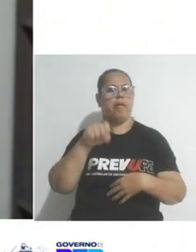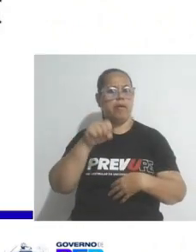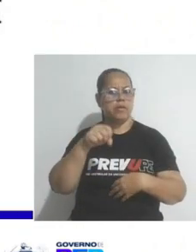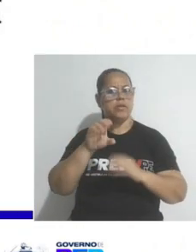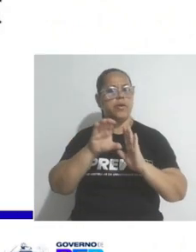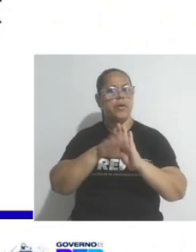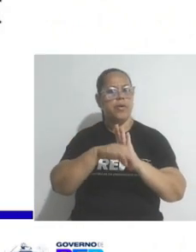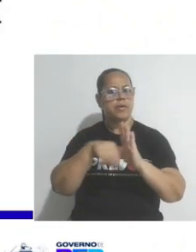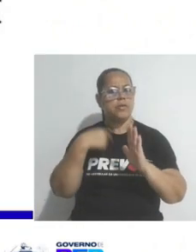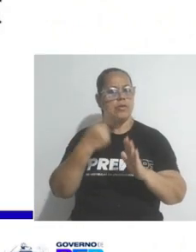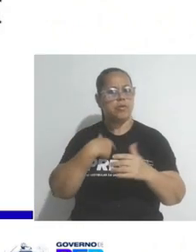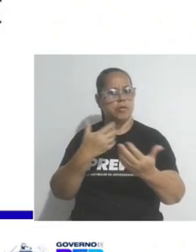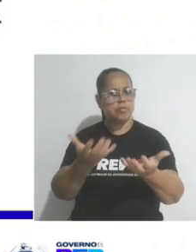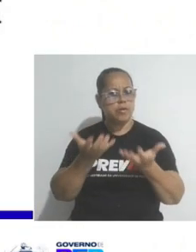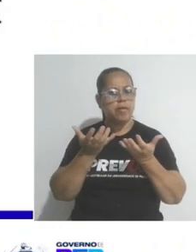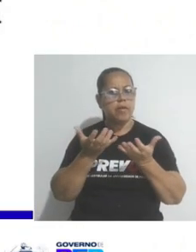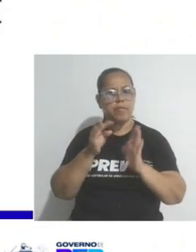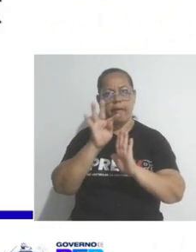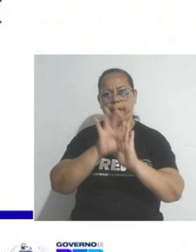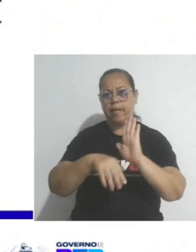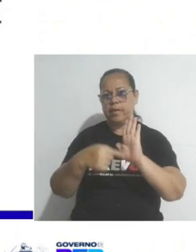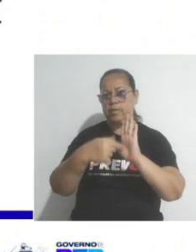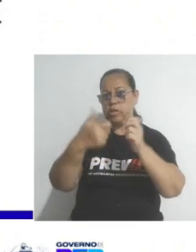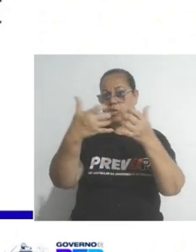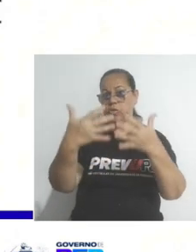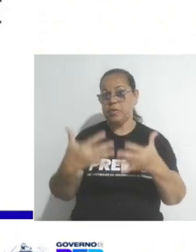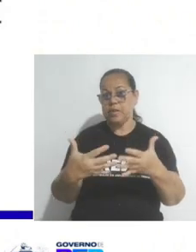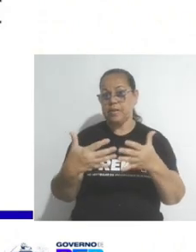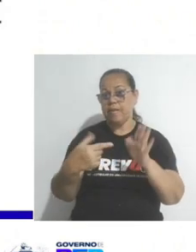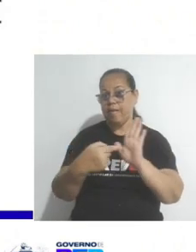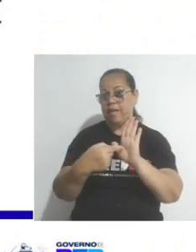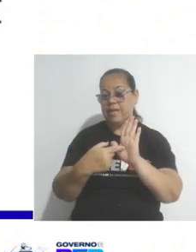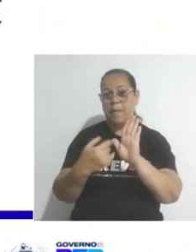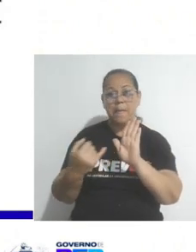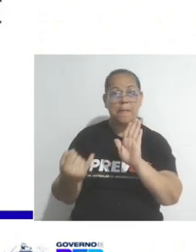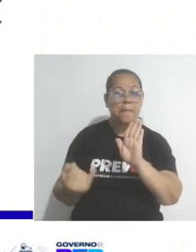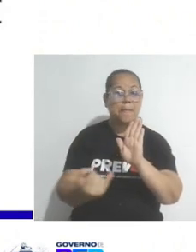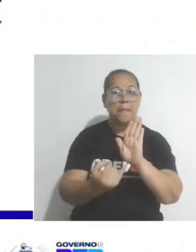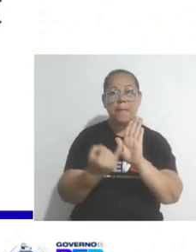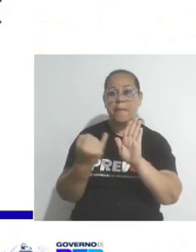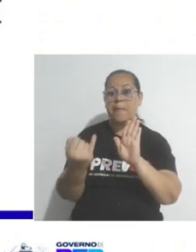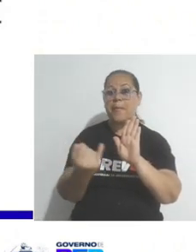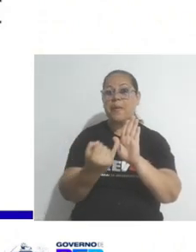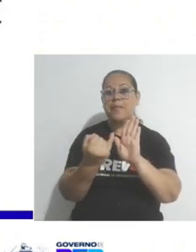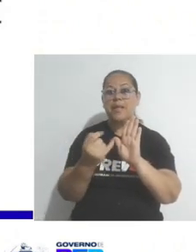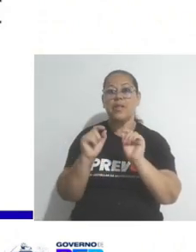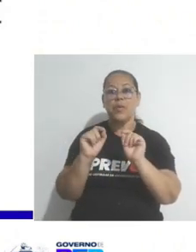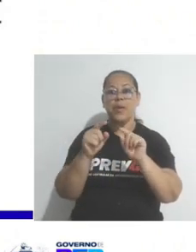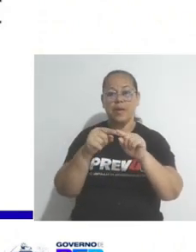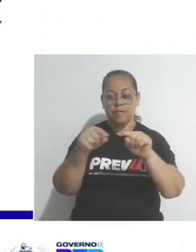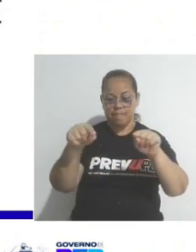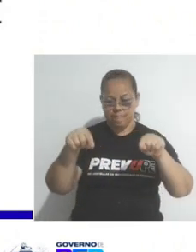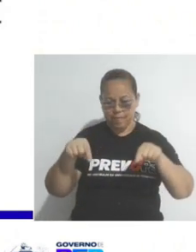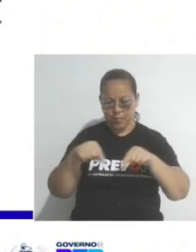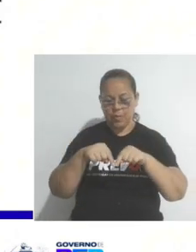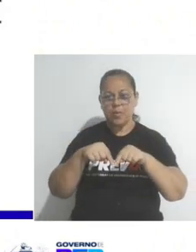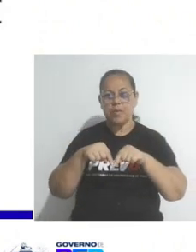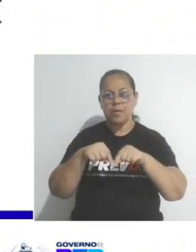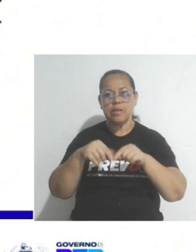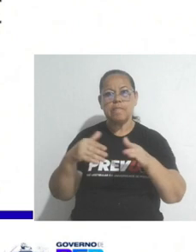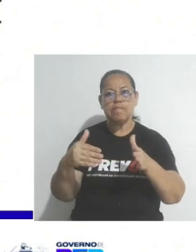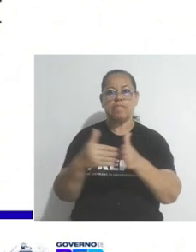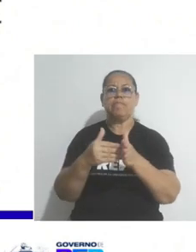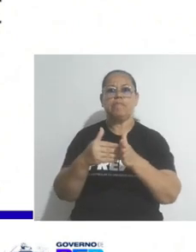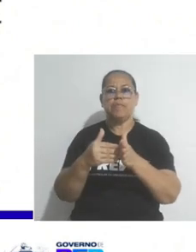que a gente quer O texto diz É fundamentalmente um espaço definido